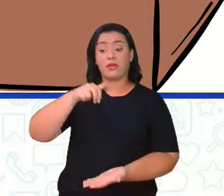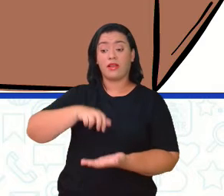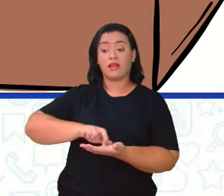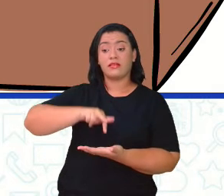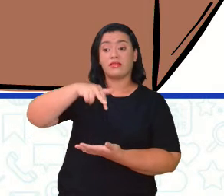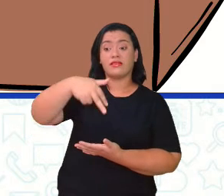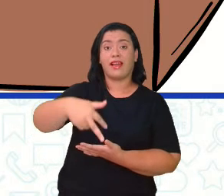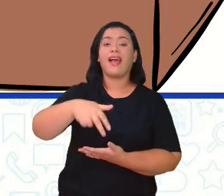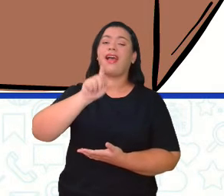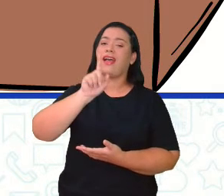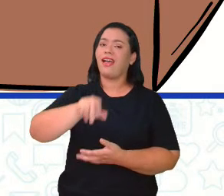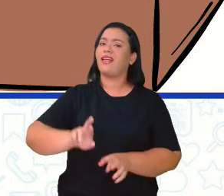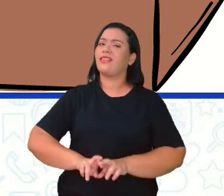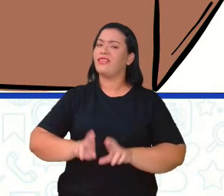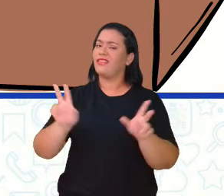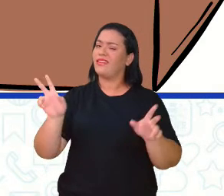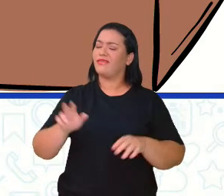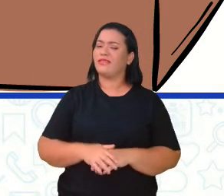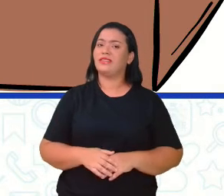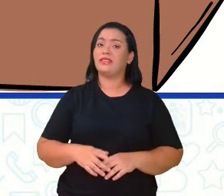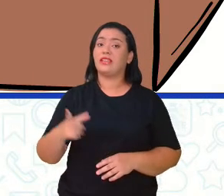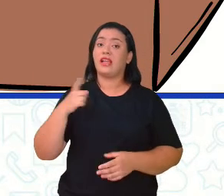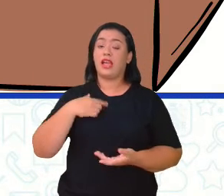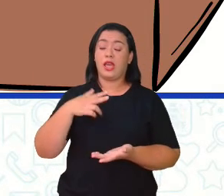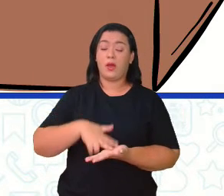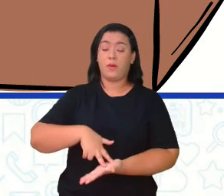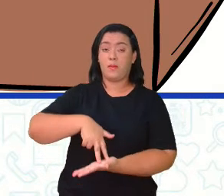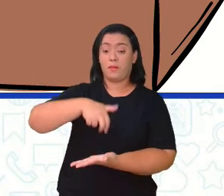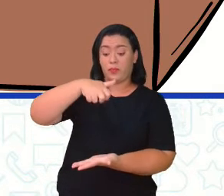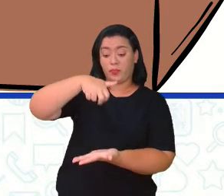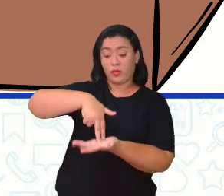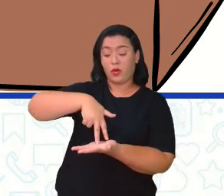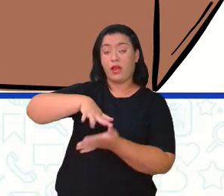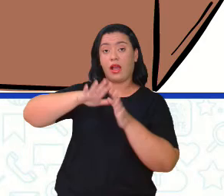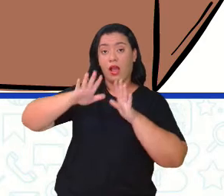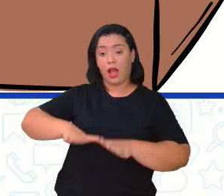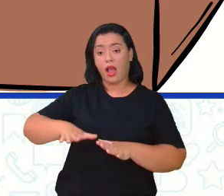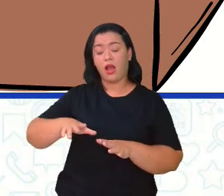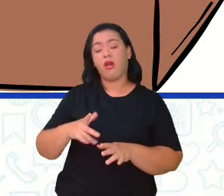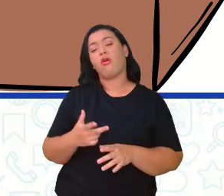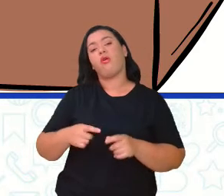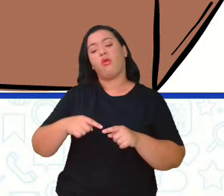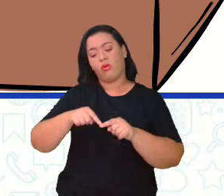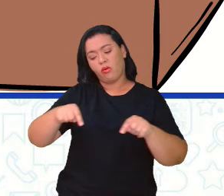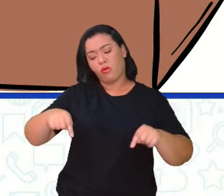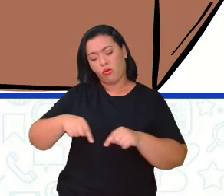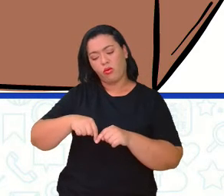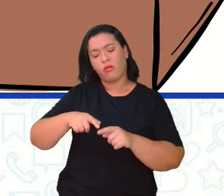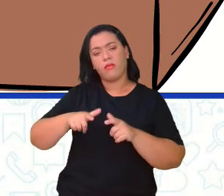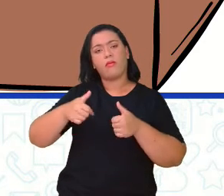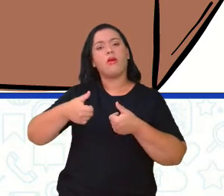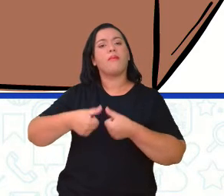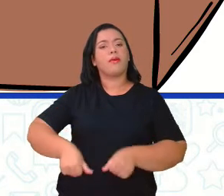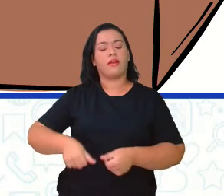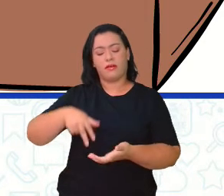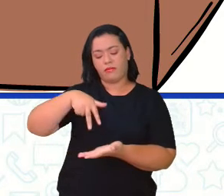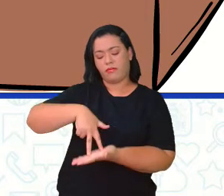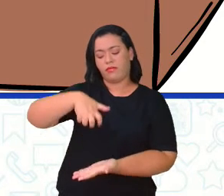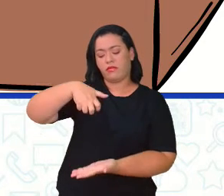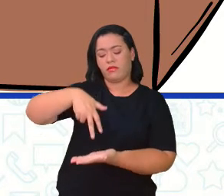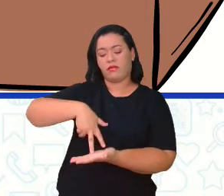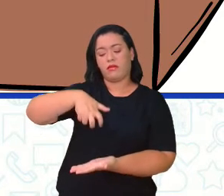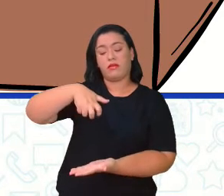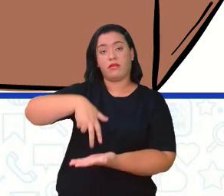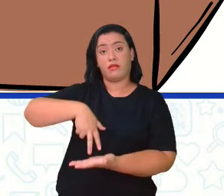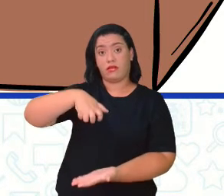saltar são coisas diferentes. Eu pulo, né, no mesmo lugar onde eu estou, eu ganho um impulso usando apenas as